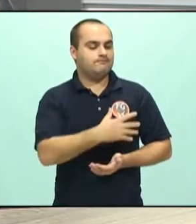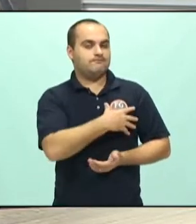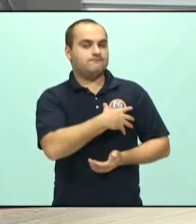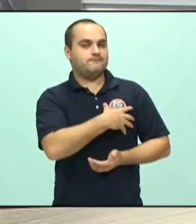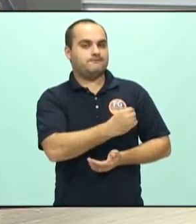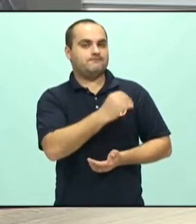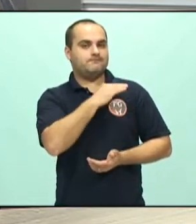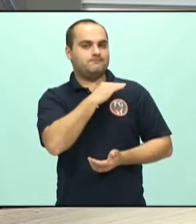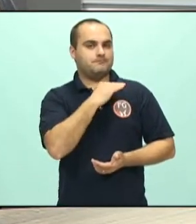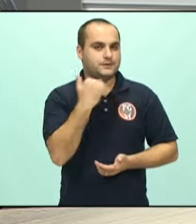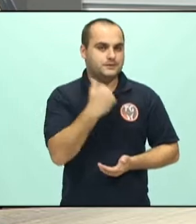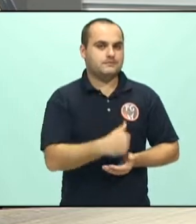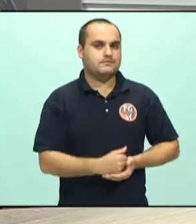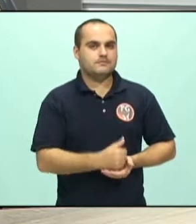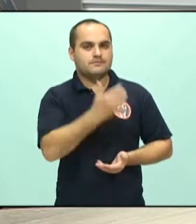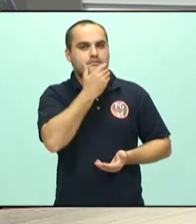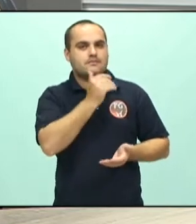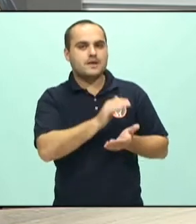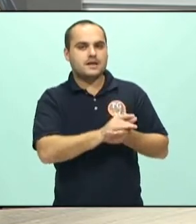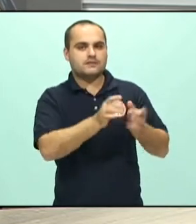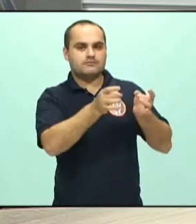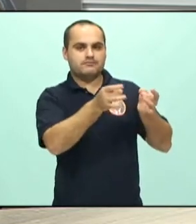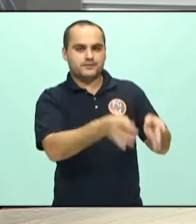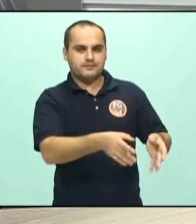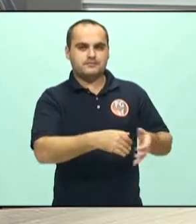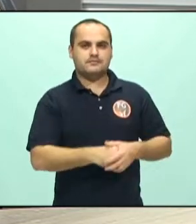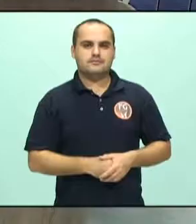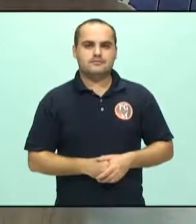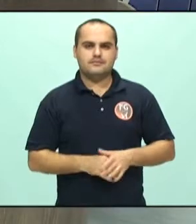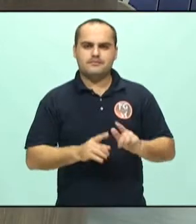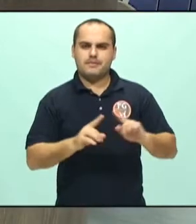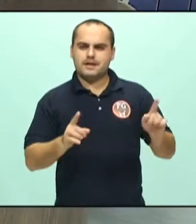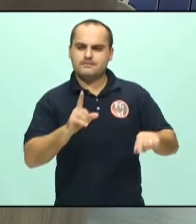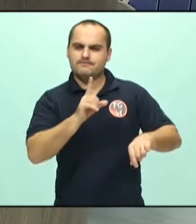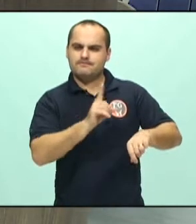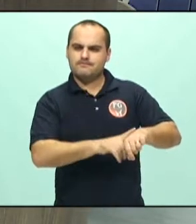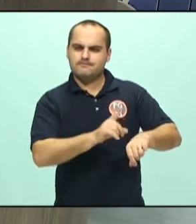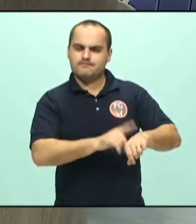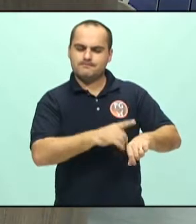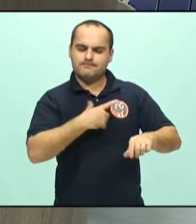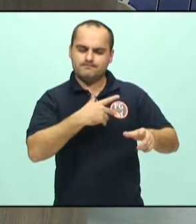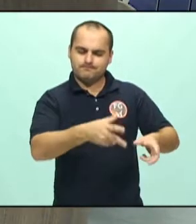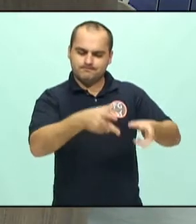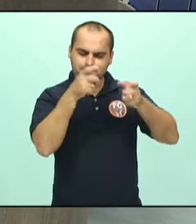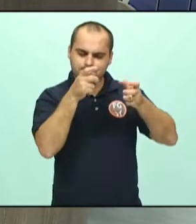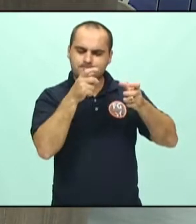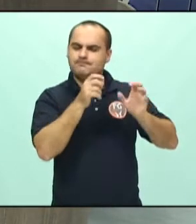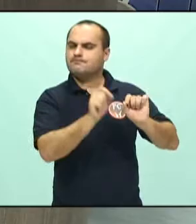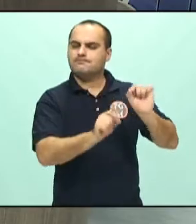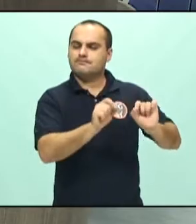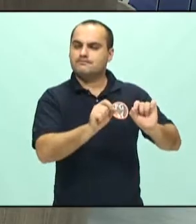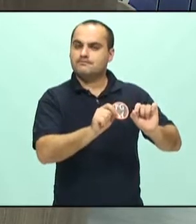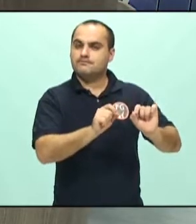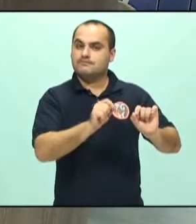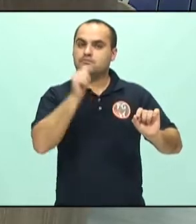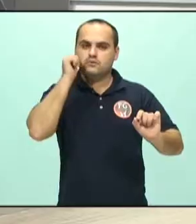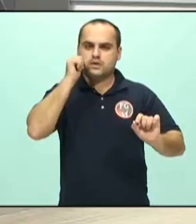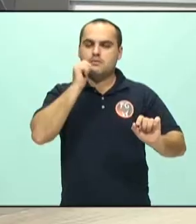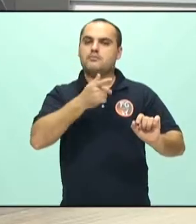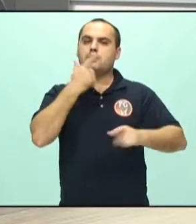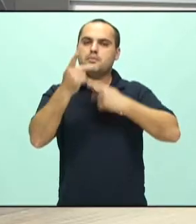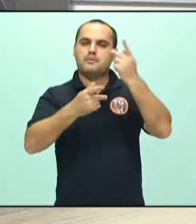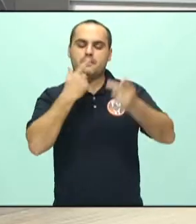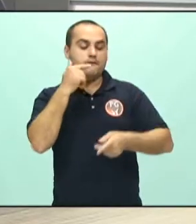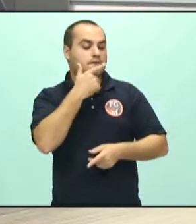fora abandonada pelo marido. E a parte que me chama a atenção é quando a narradora fala que essa mulher é conformada. E essa